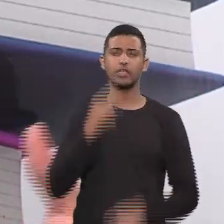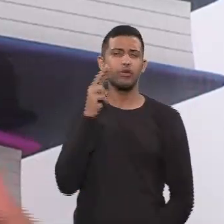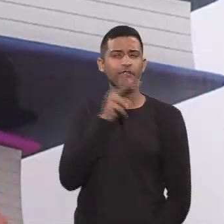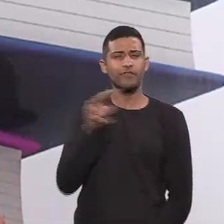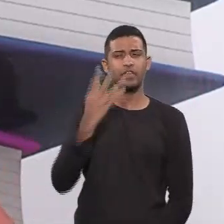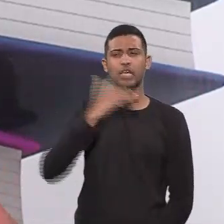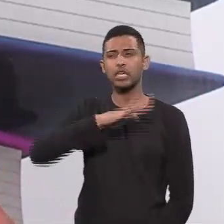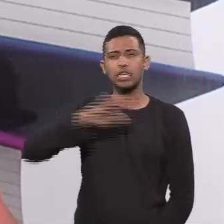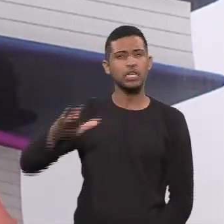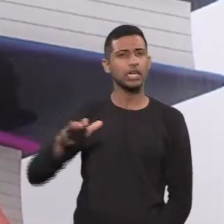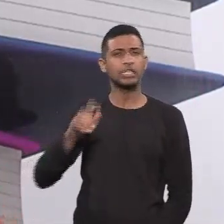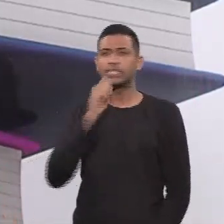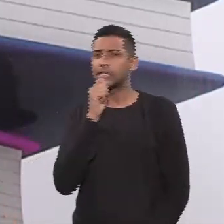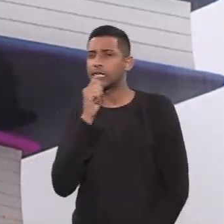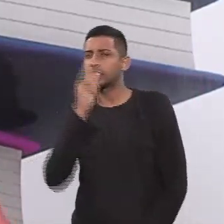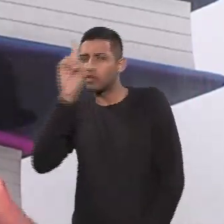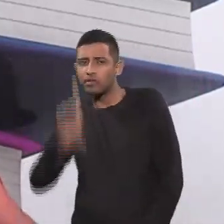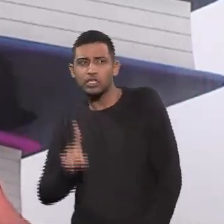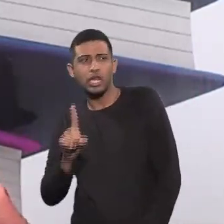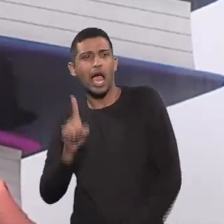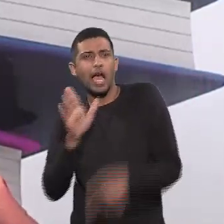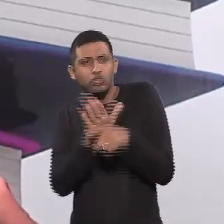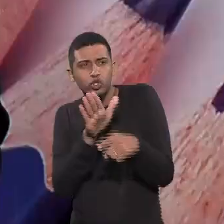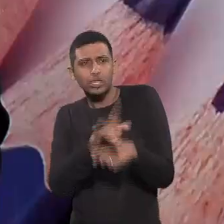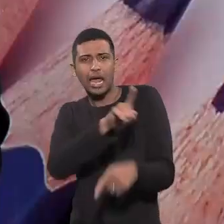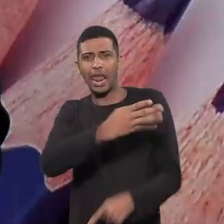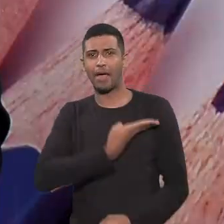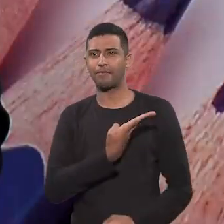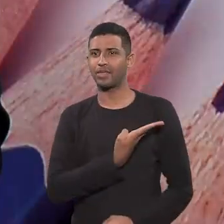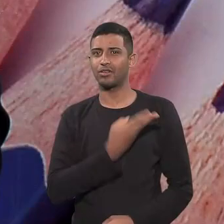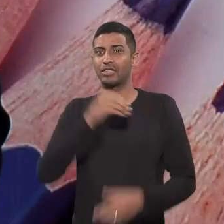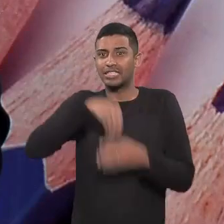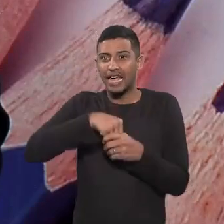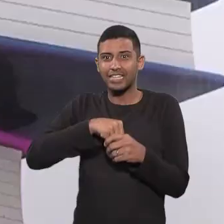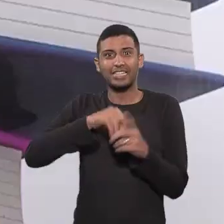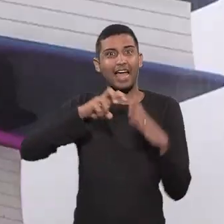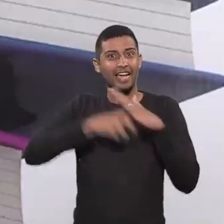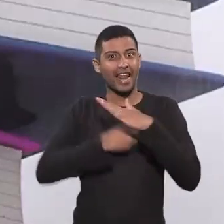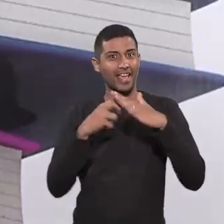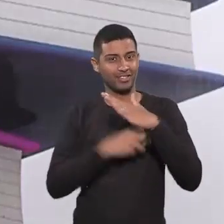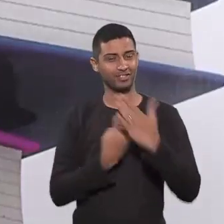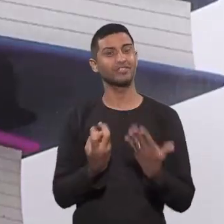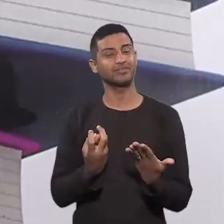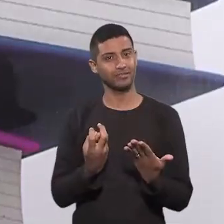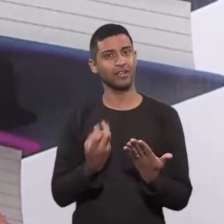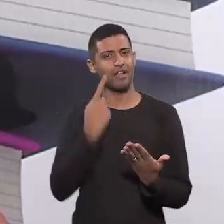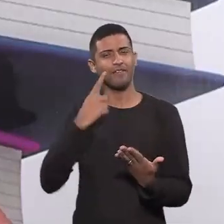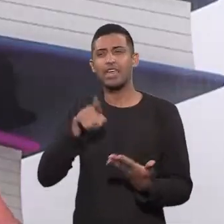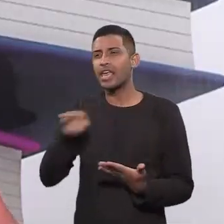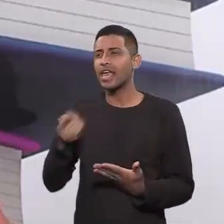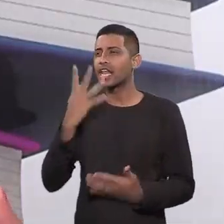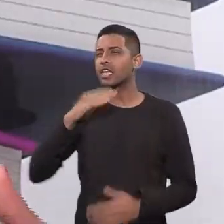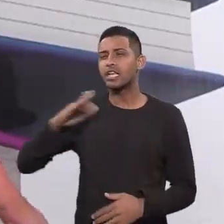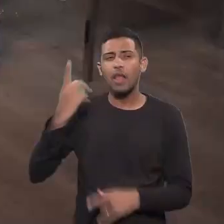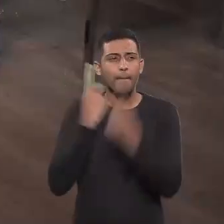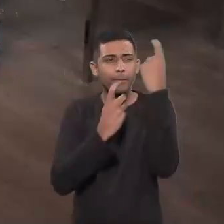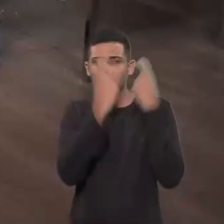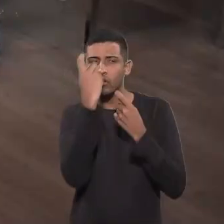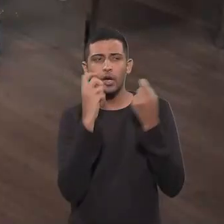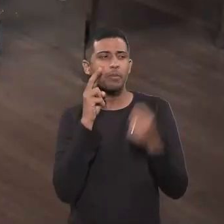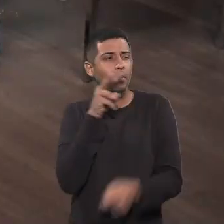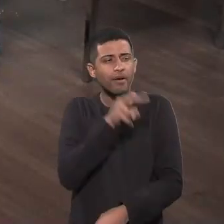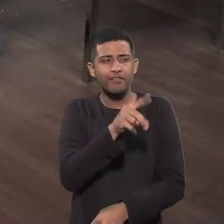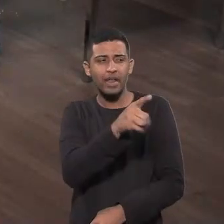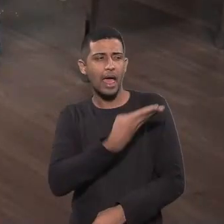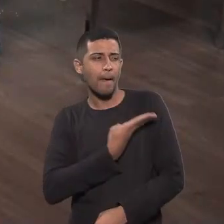as crianças sem deficiência ajudando o amiguinho, que isso na creche já, a preocupação que as outras